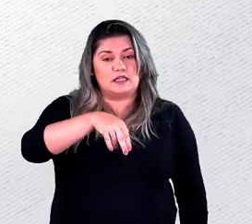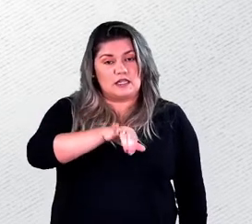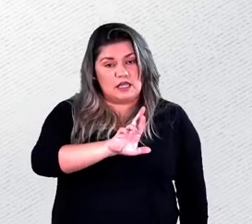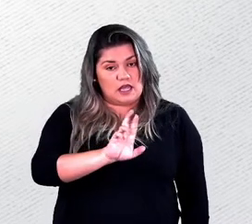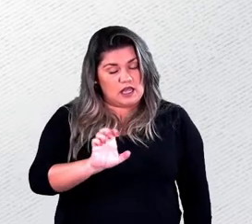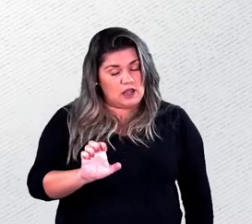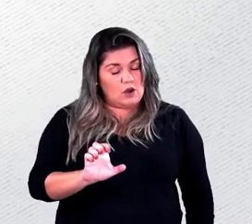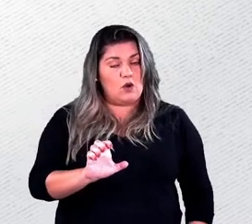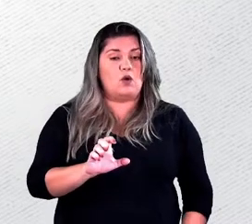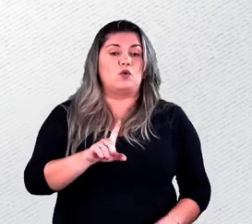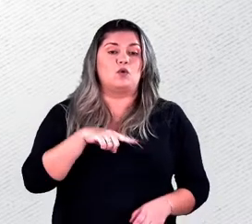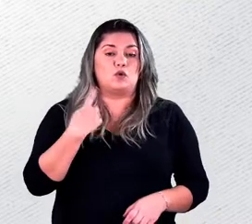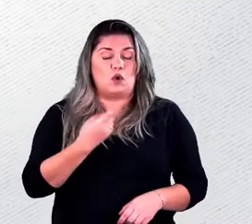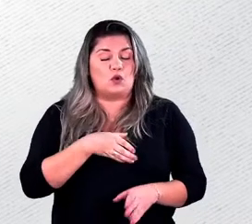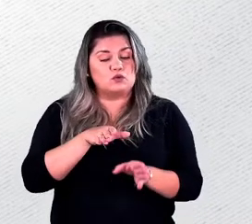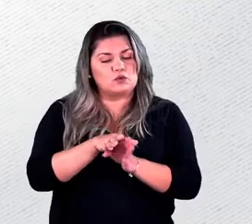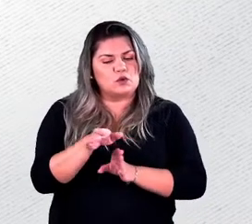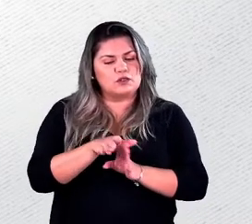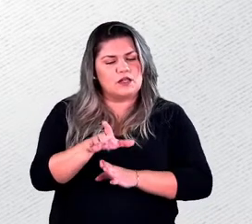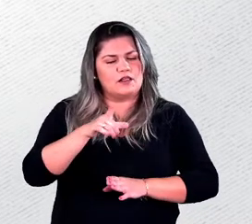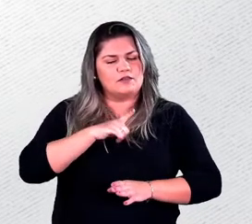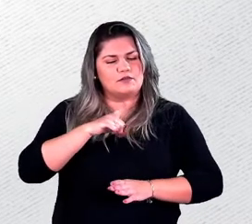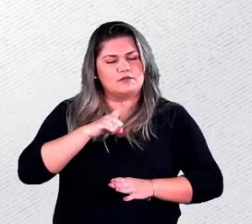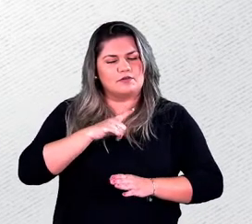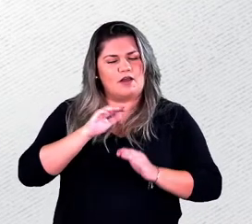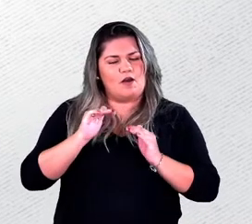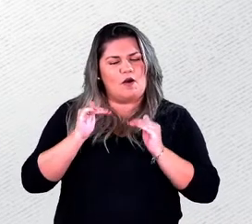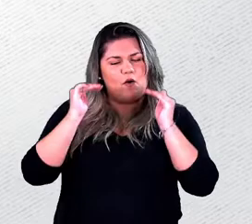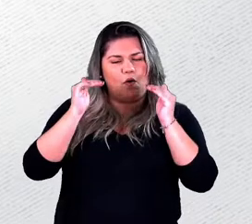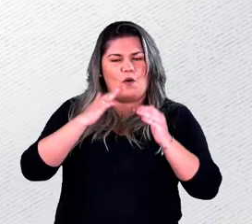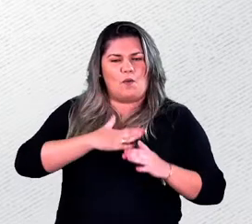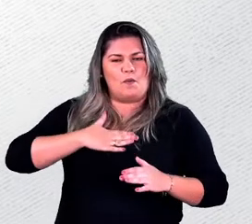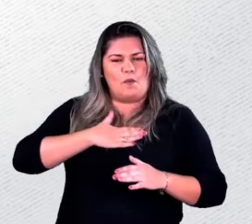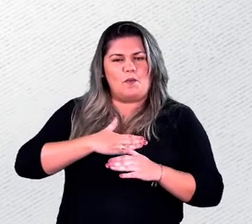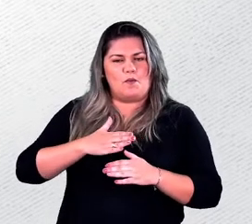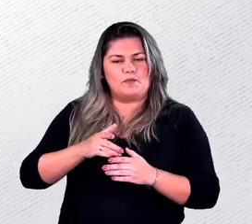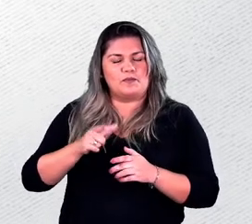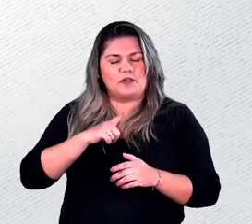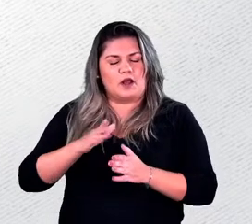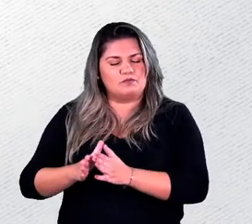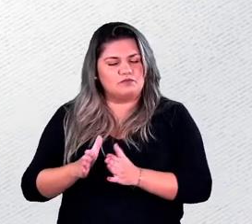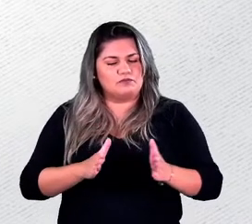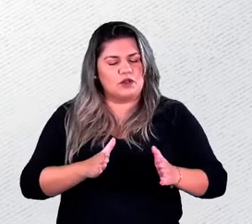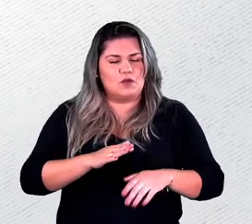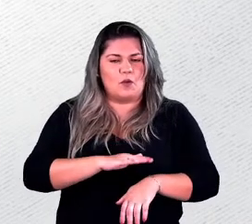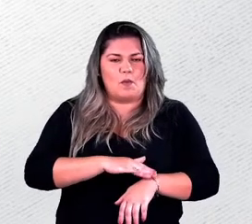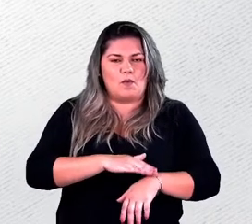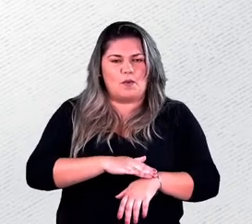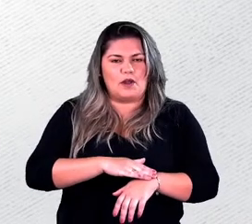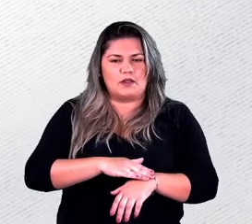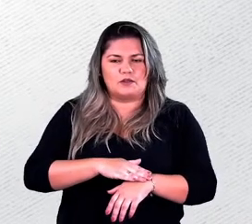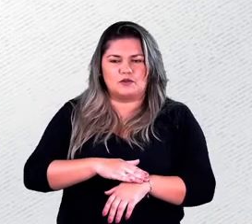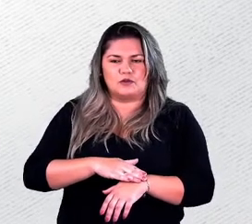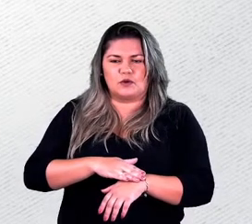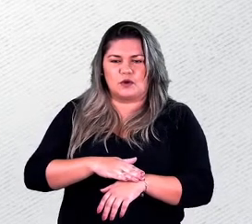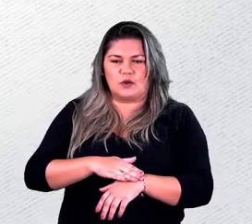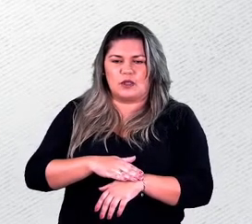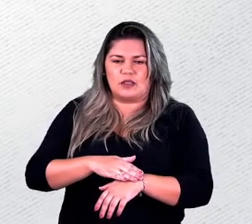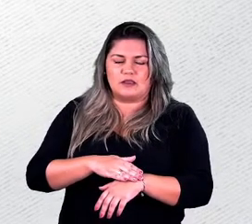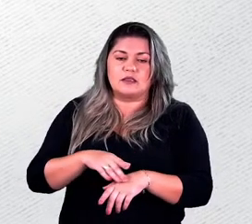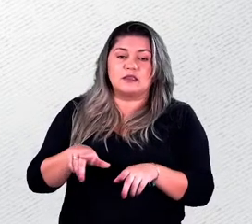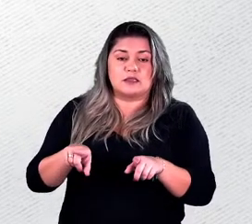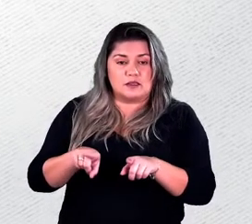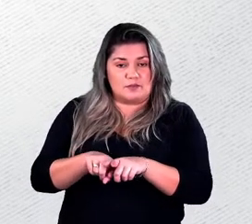essa grande honra de participar desse momento e neste momento saudá-lo não apenas como